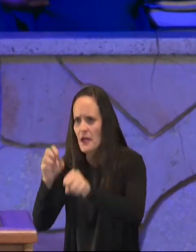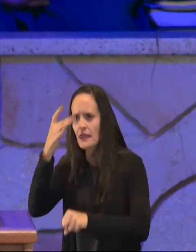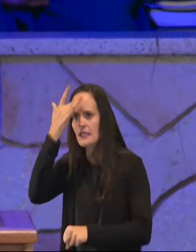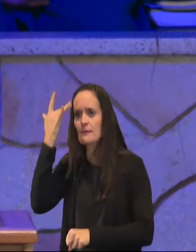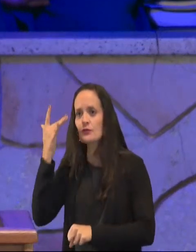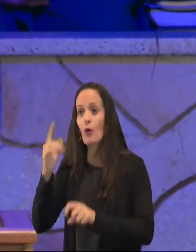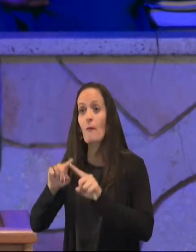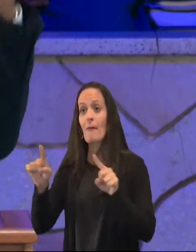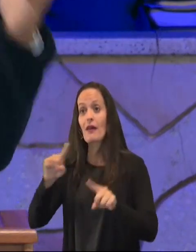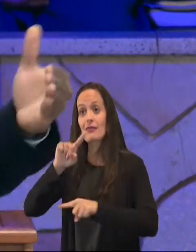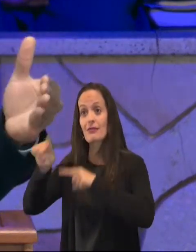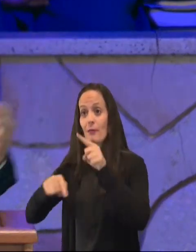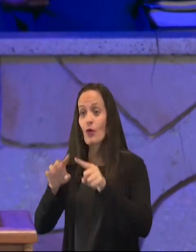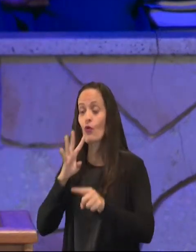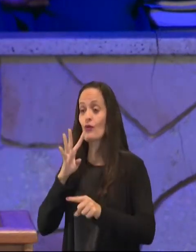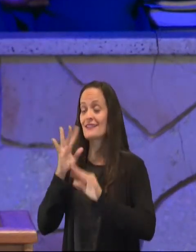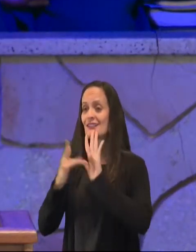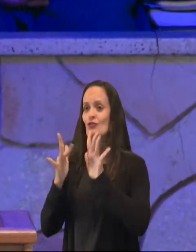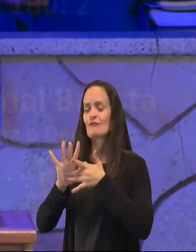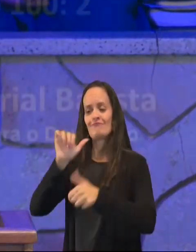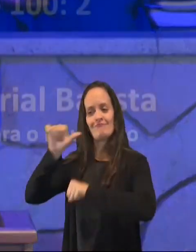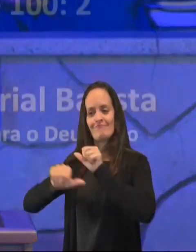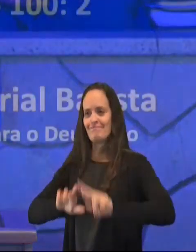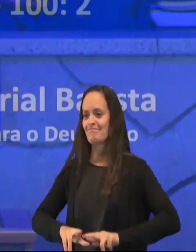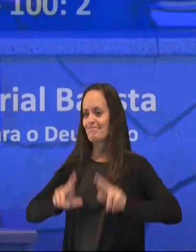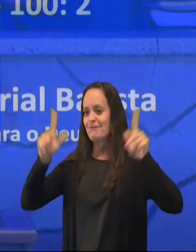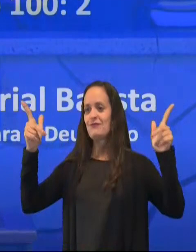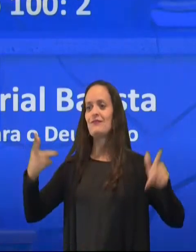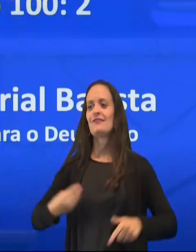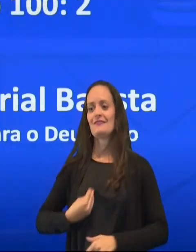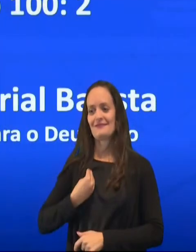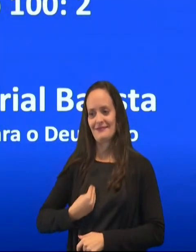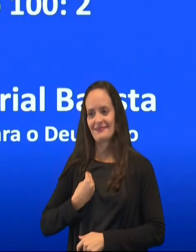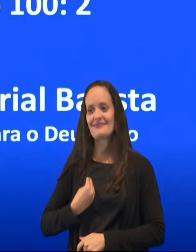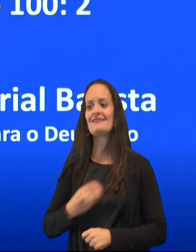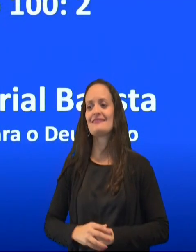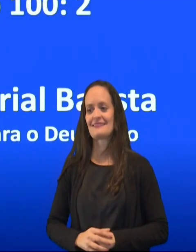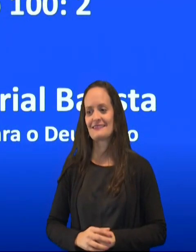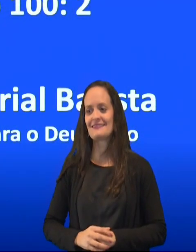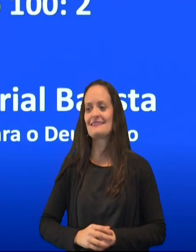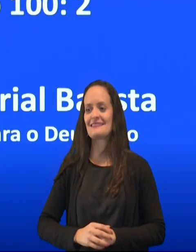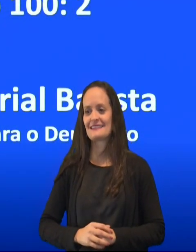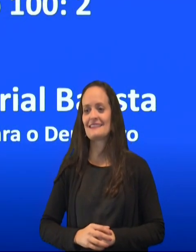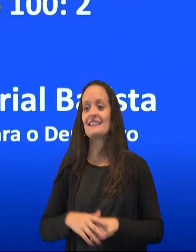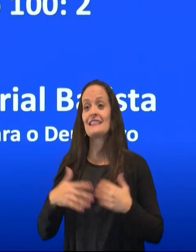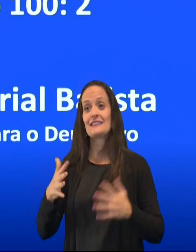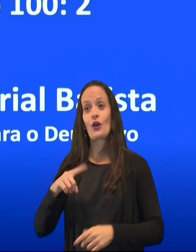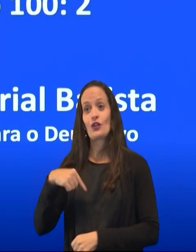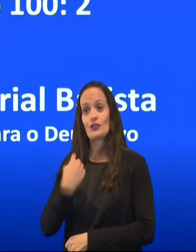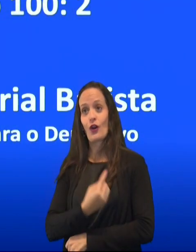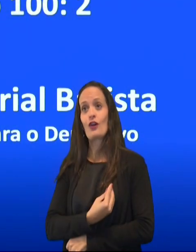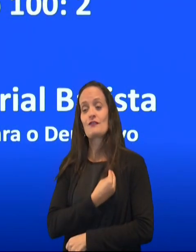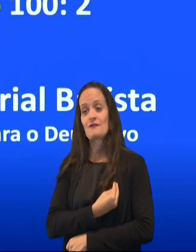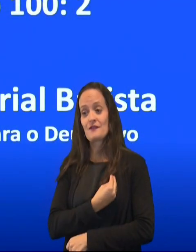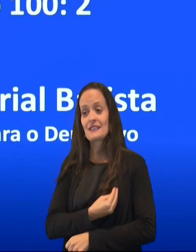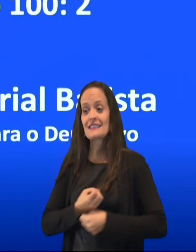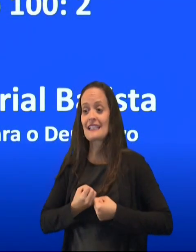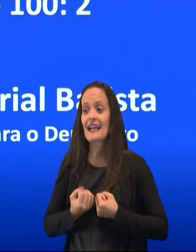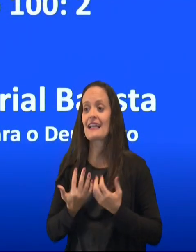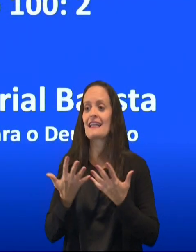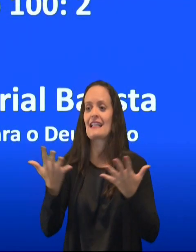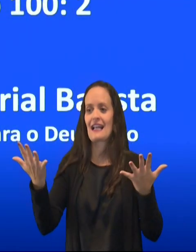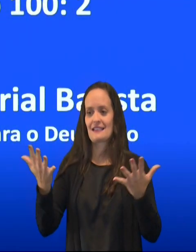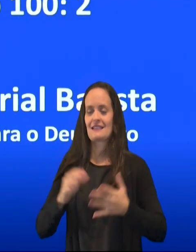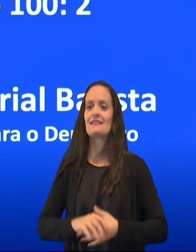que aceita Jesus, ele quer segui-lo imediatamente. E como tantos outros que, transformados verdadeiramente pela graça, deram em